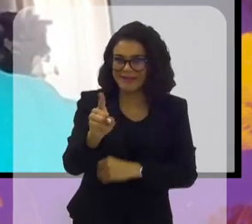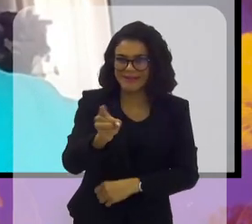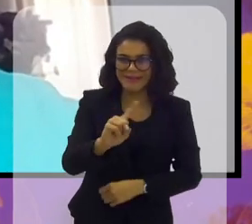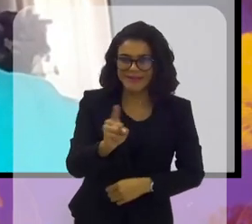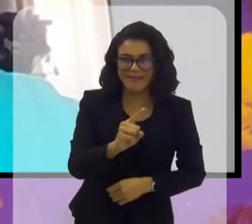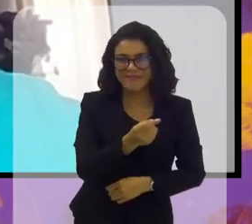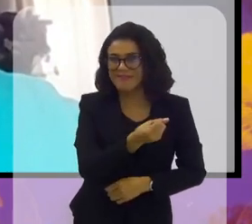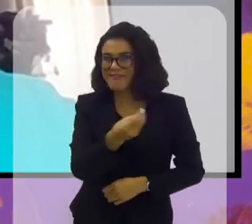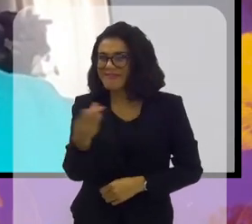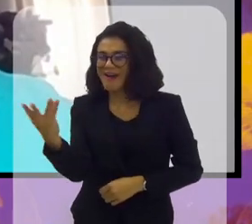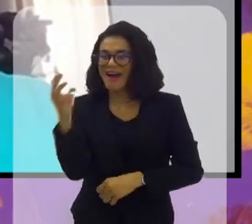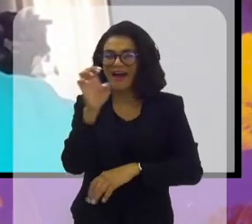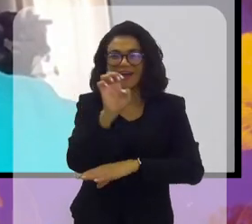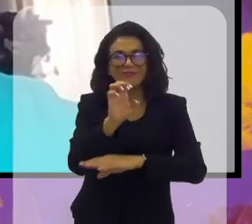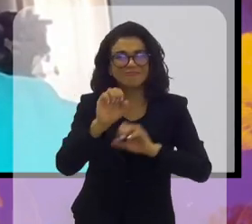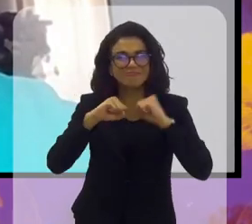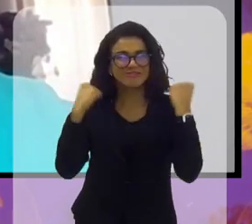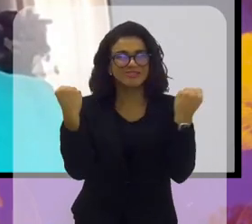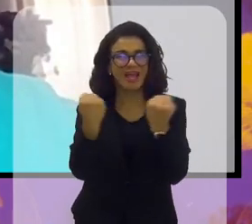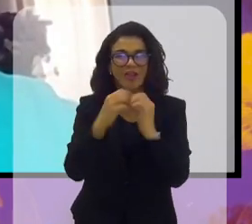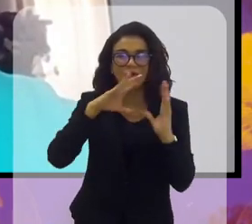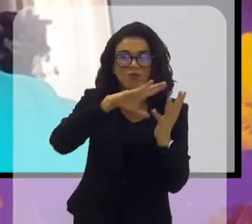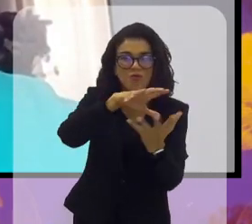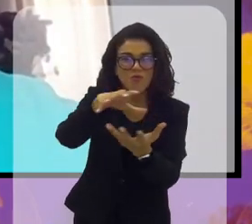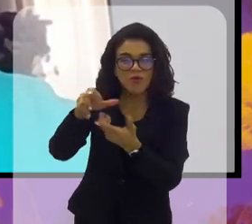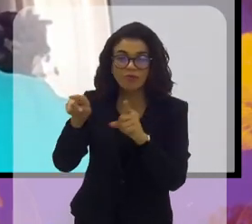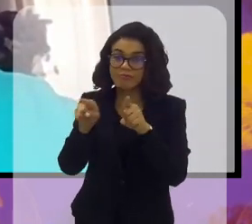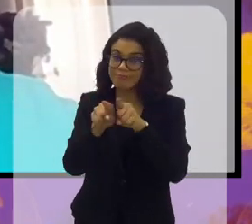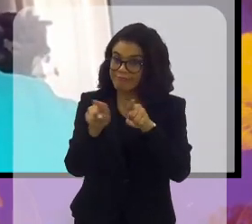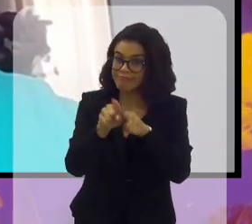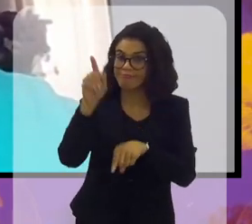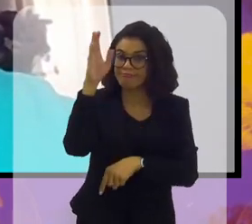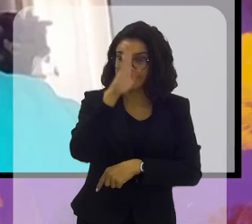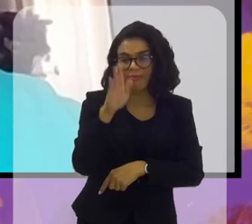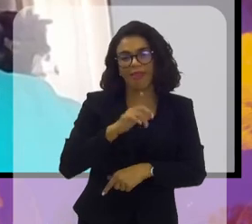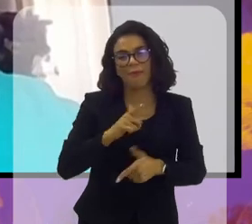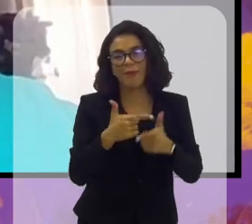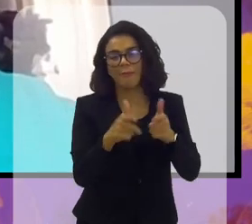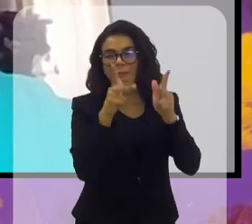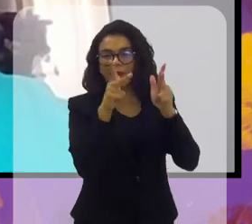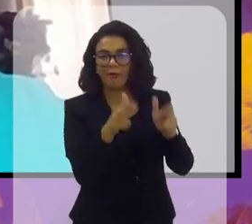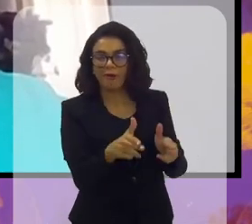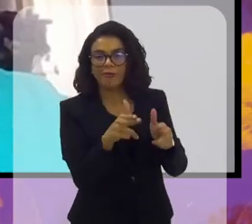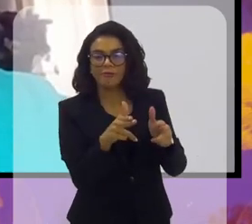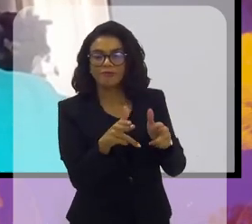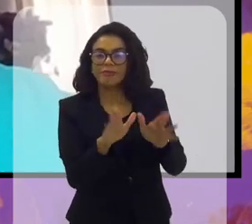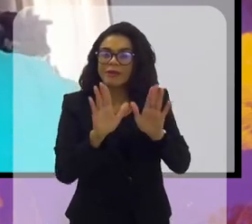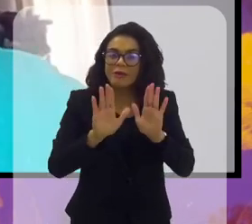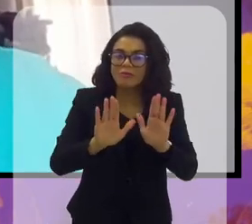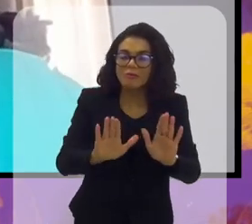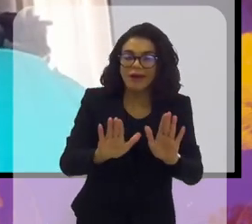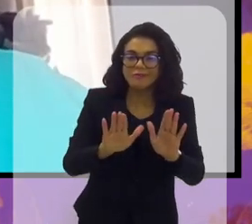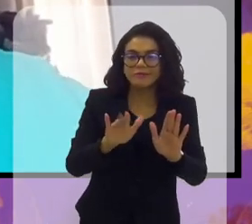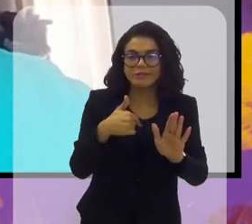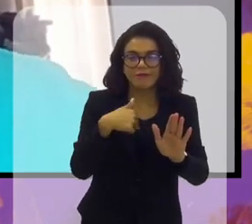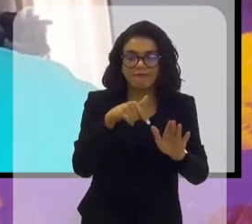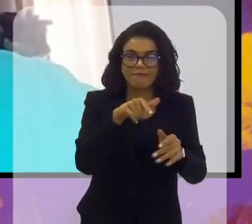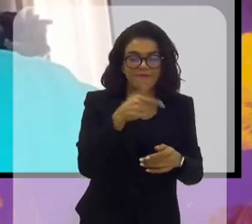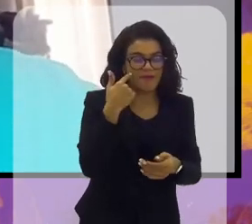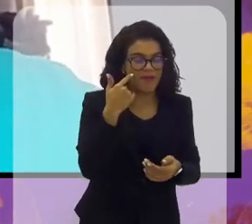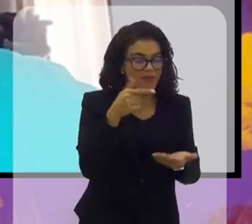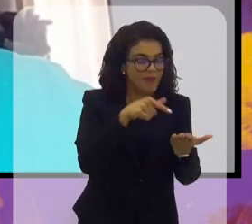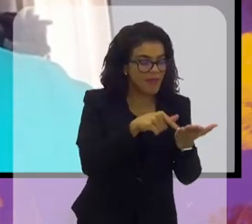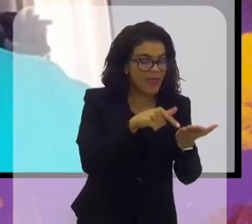Maracanã. Vários outros estádios, mundo afora e no Brasil, têm esse problema. Só que quando você